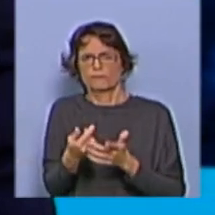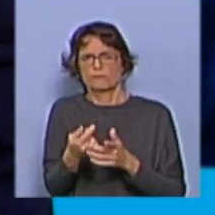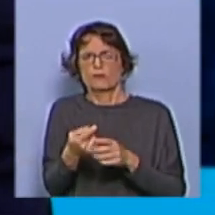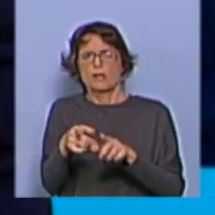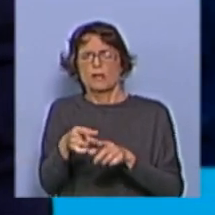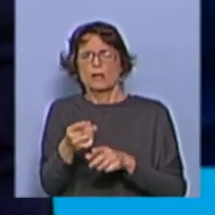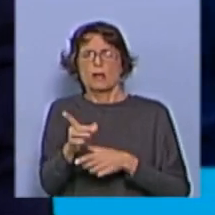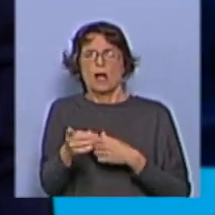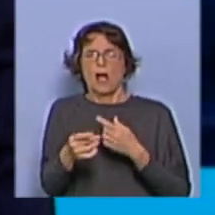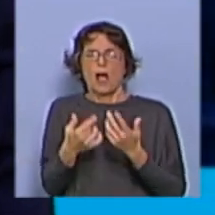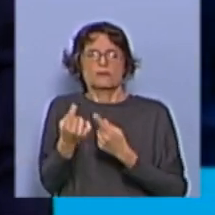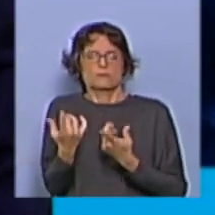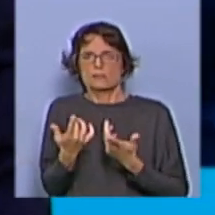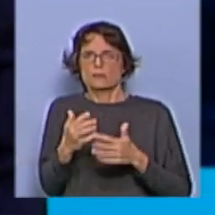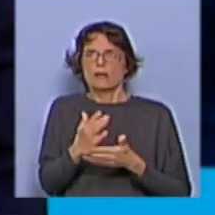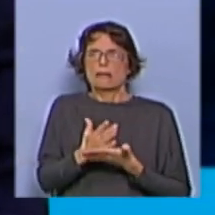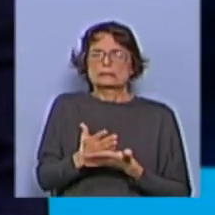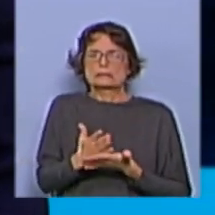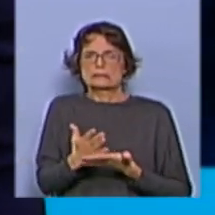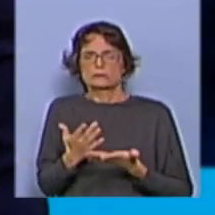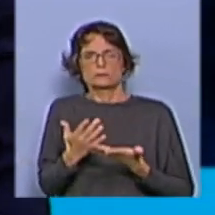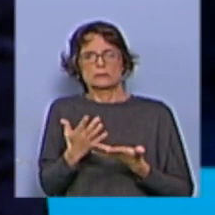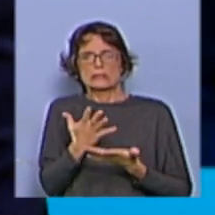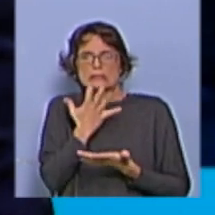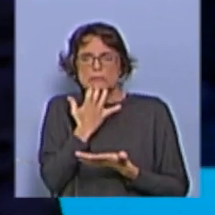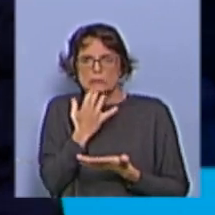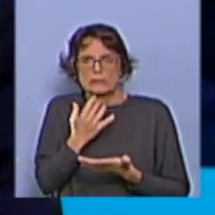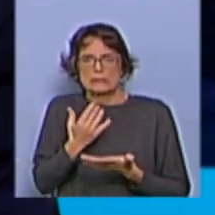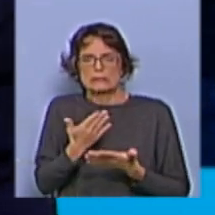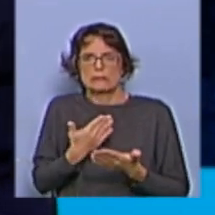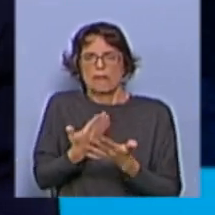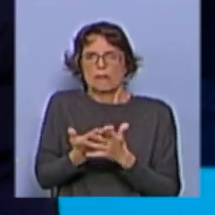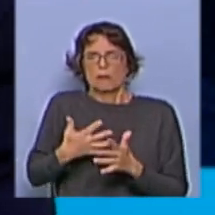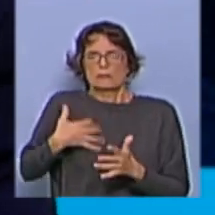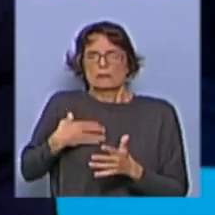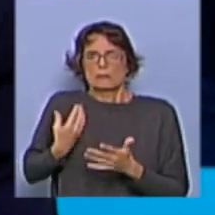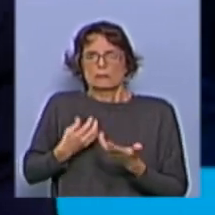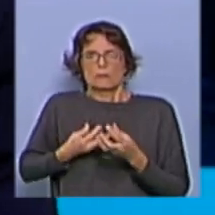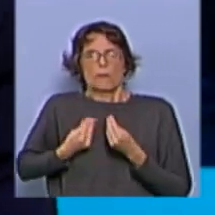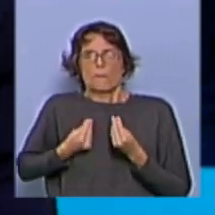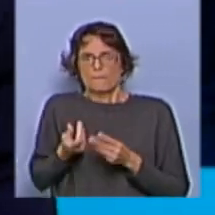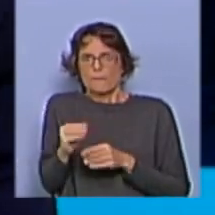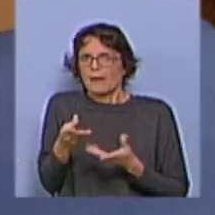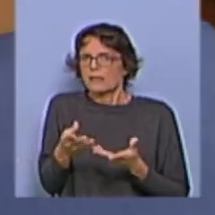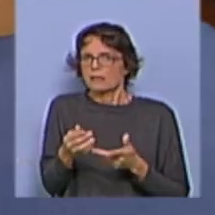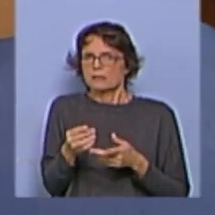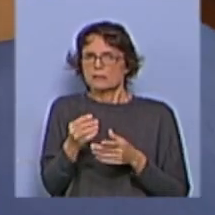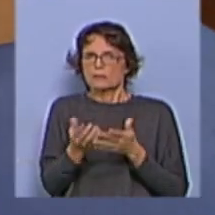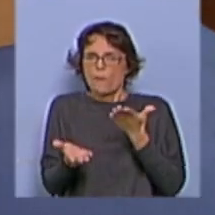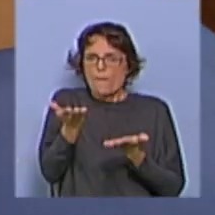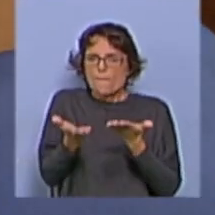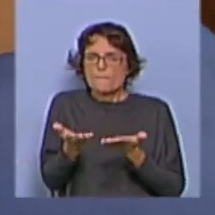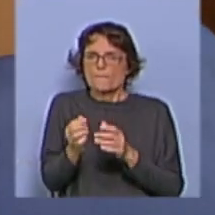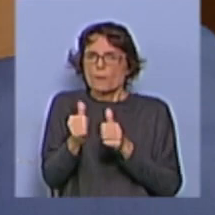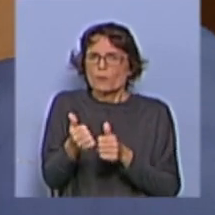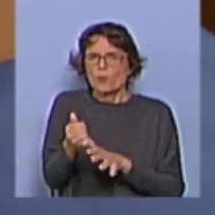sido excessiva, ou se foi a dose correta, ou se a prudência é medo, são esse tipo de questões. Que serão aqui abordadas, e também o debate está em cima da mesa